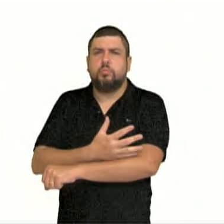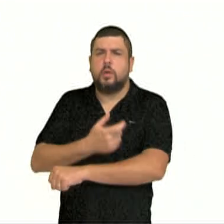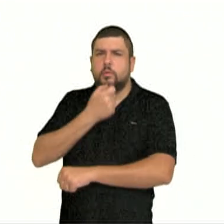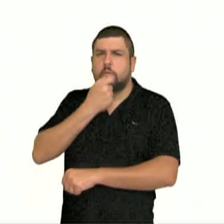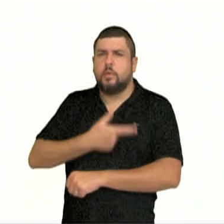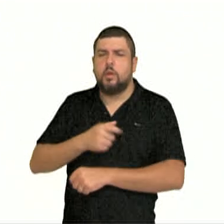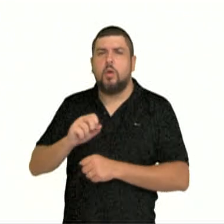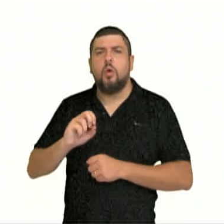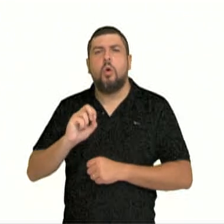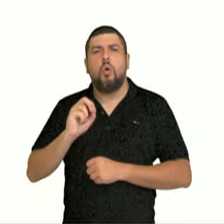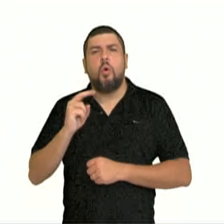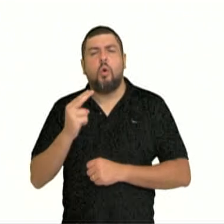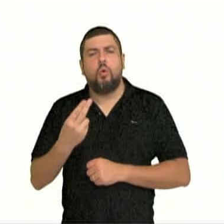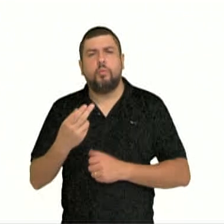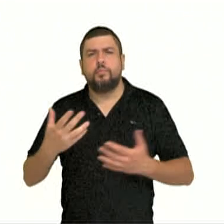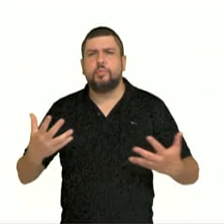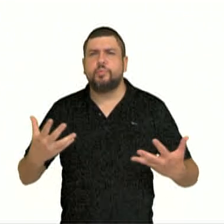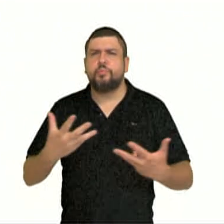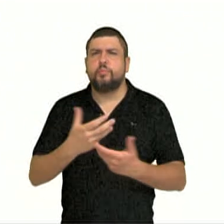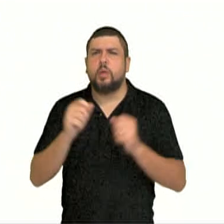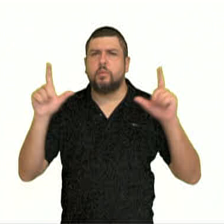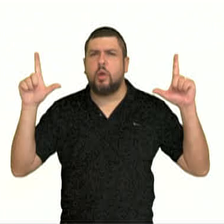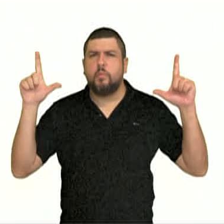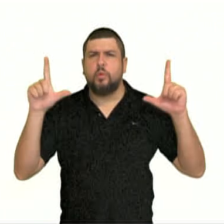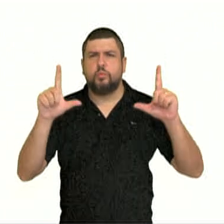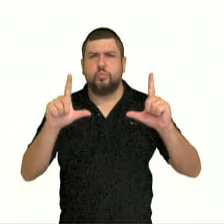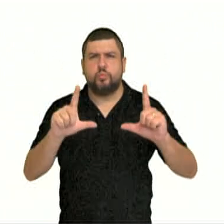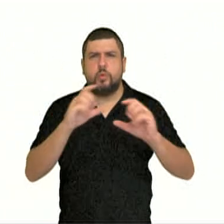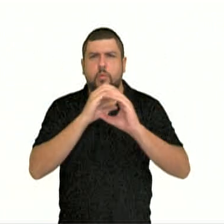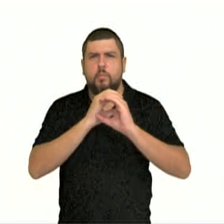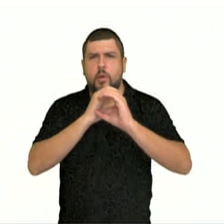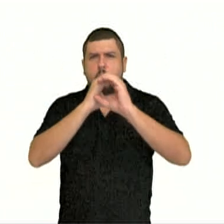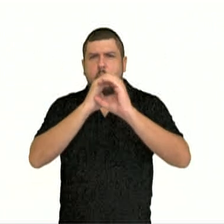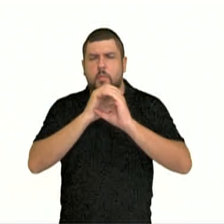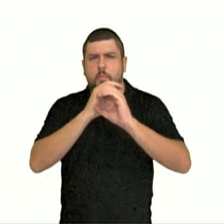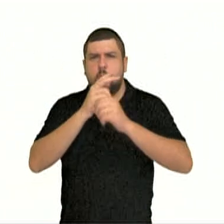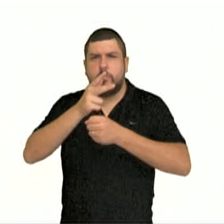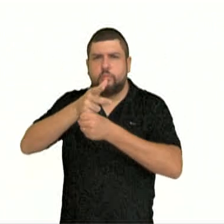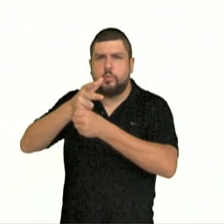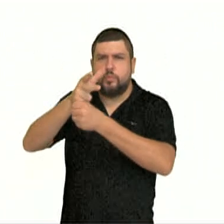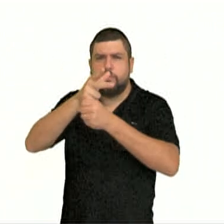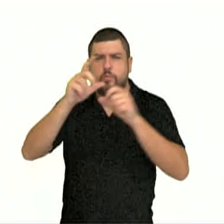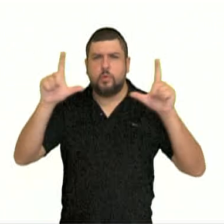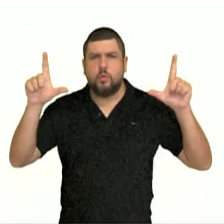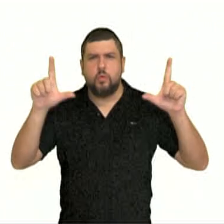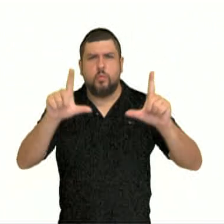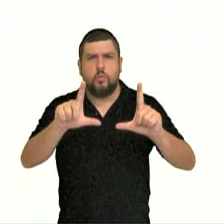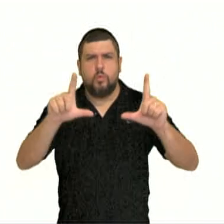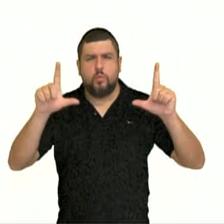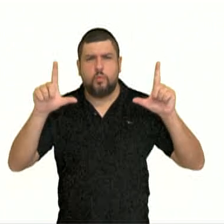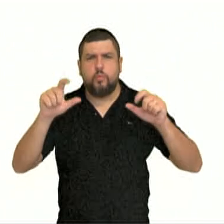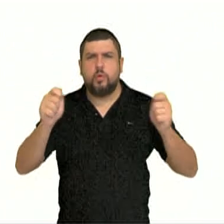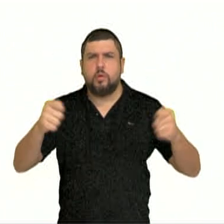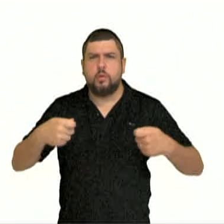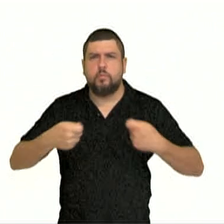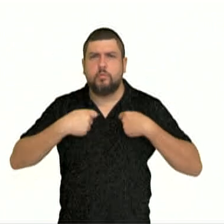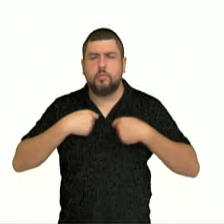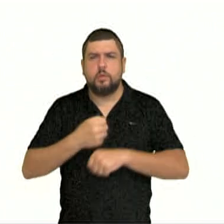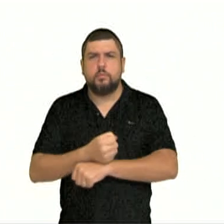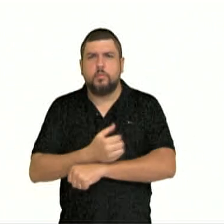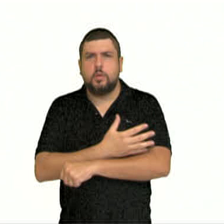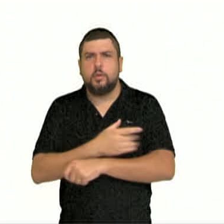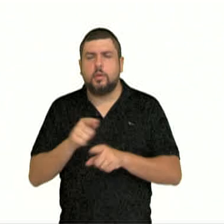então sobre os belíssimos planos fechados, capazes de causar sensações as mais diversas e que exprimem mais